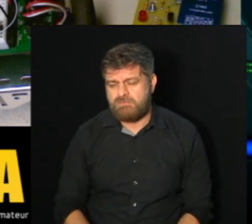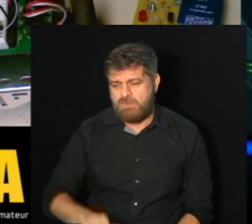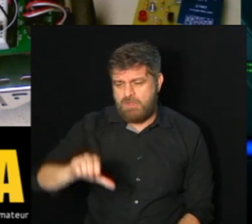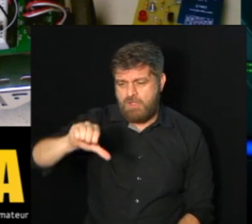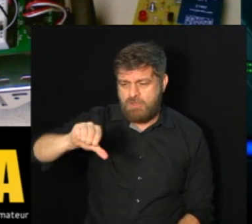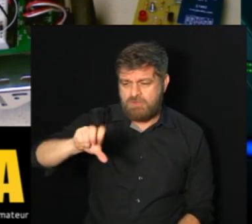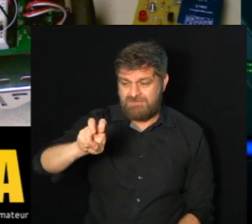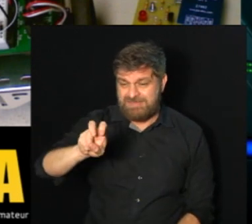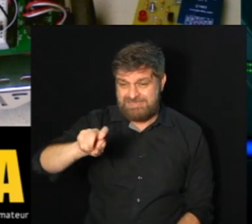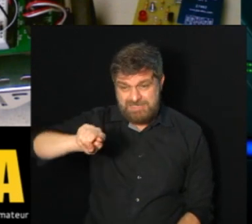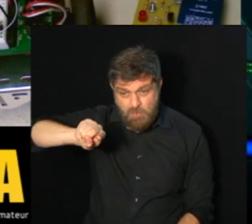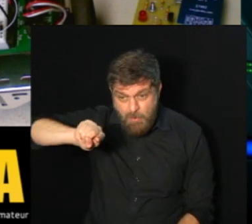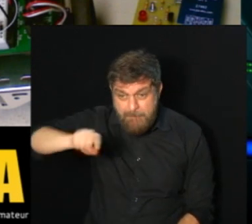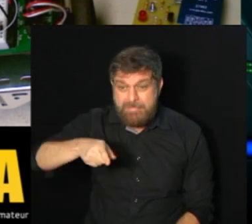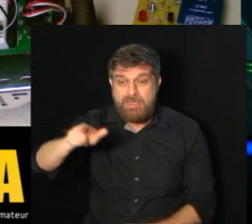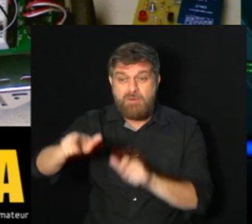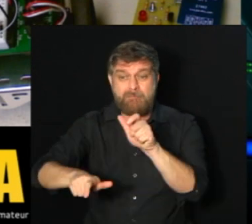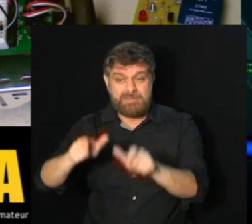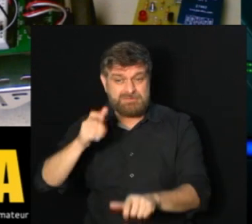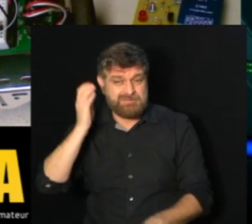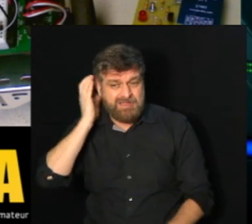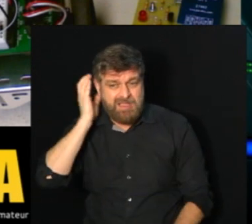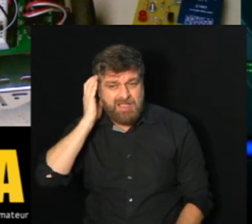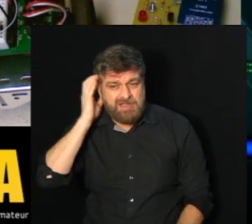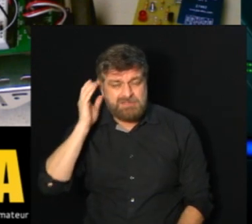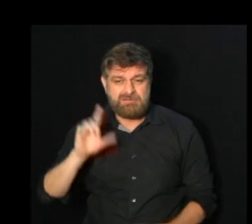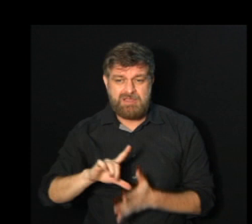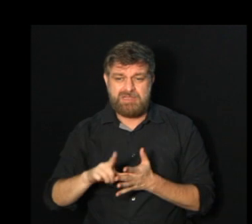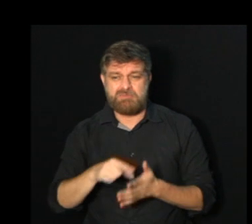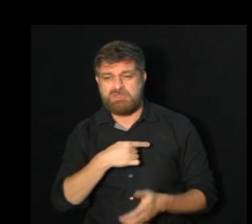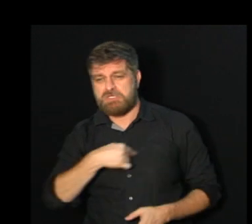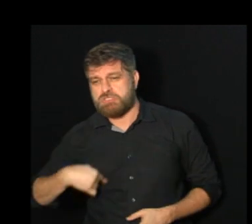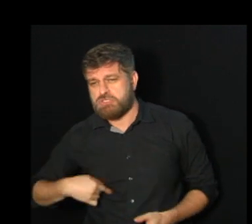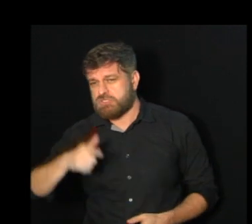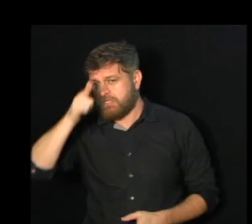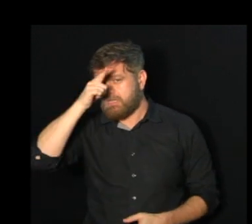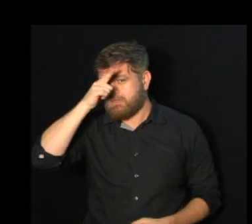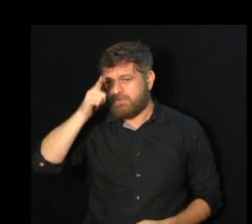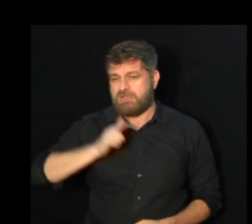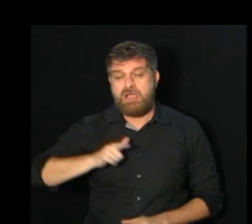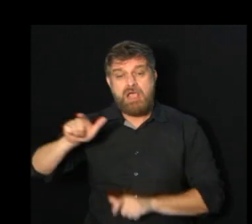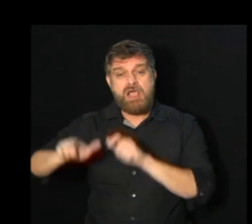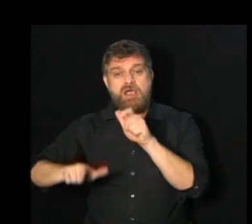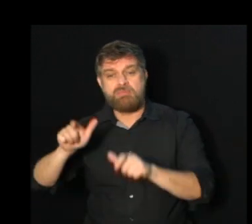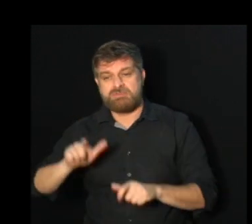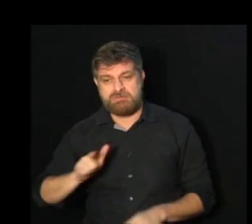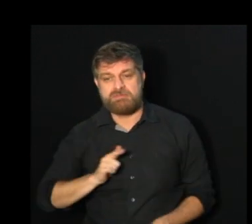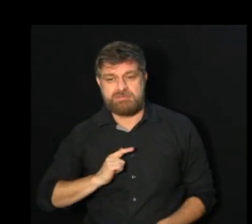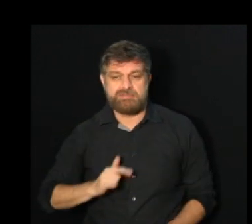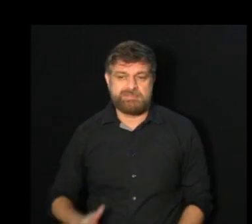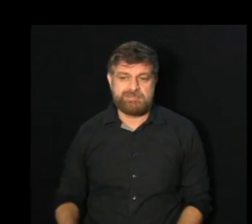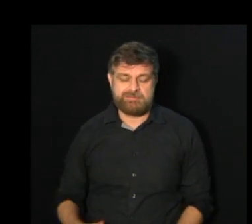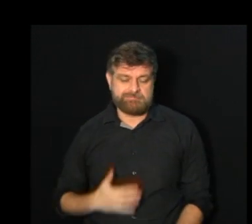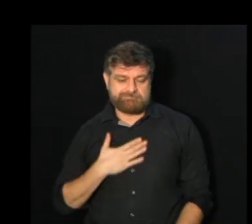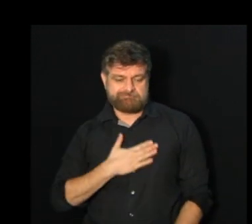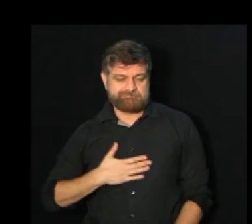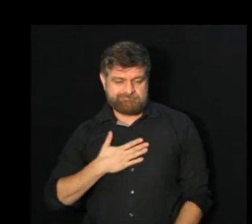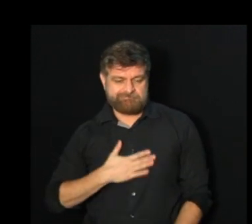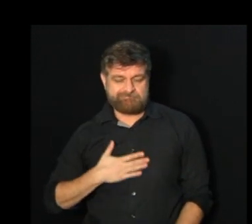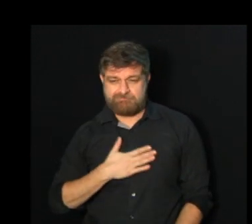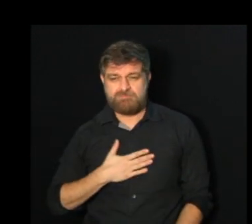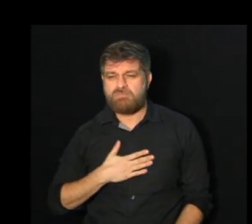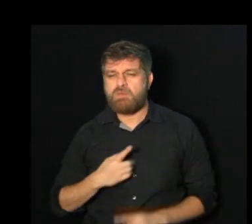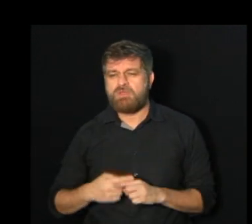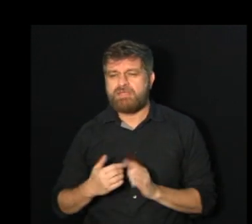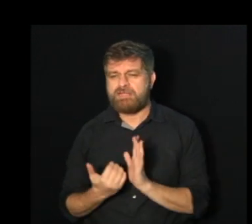95 mil radioamadores, aí você tem China, Alemanha, etc. O pessoal está querendo entrar nesse hobby. Por que está subindo tanto